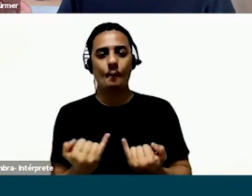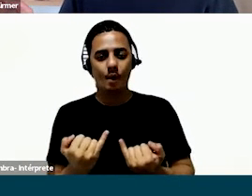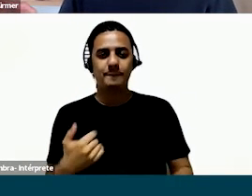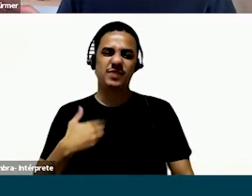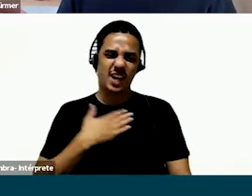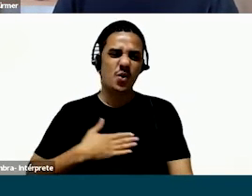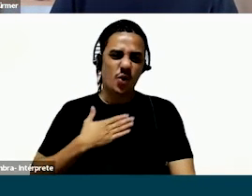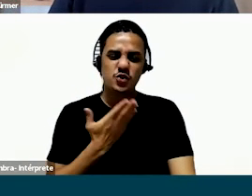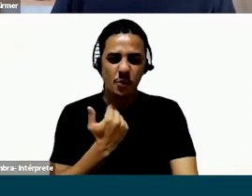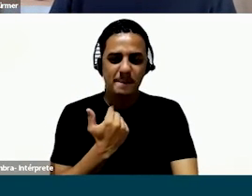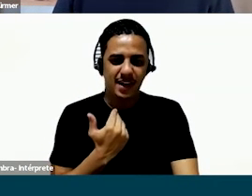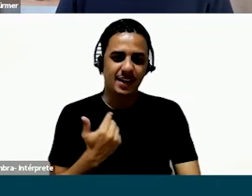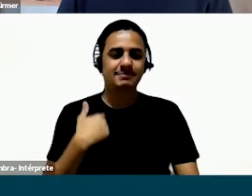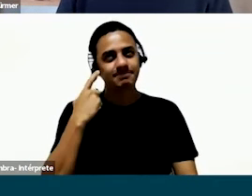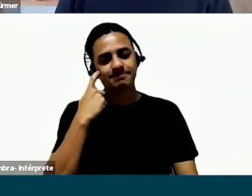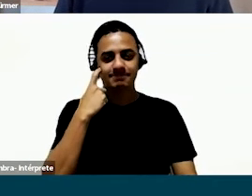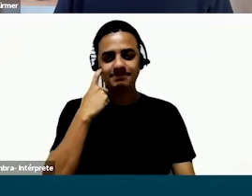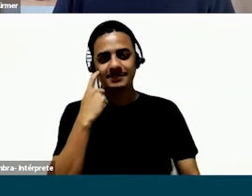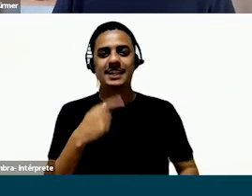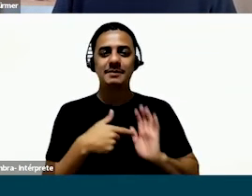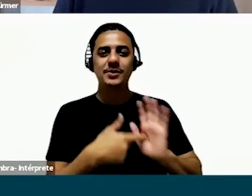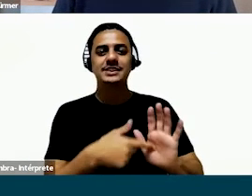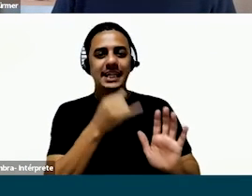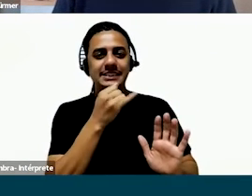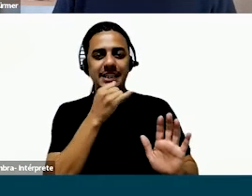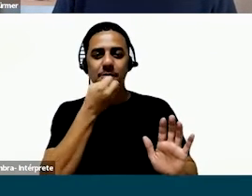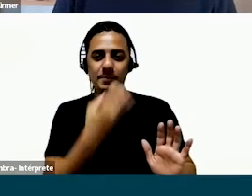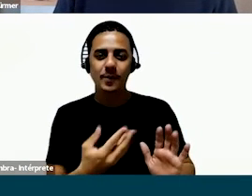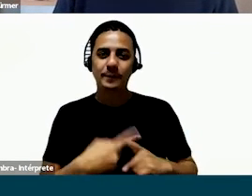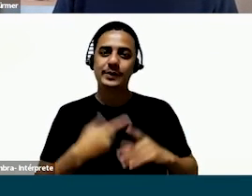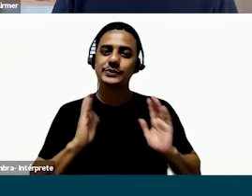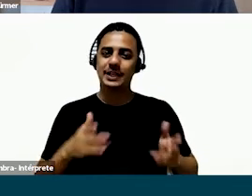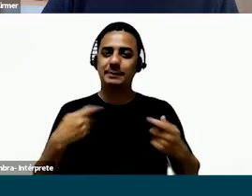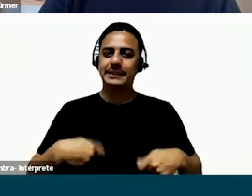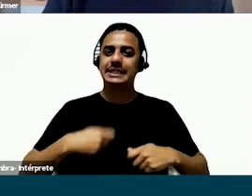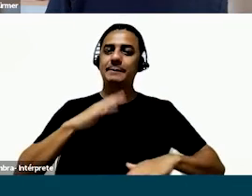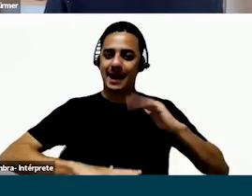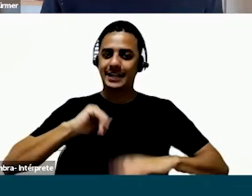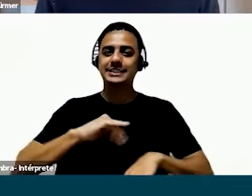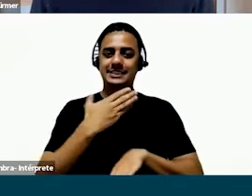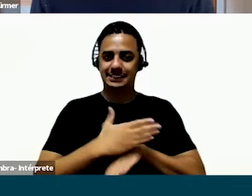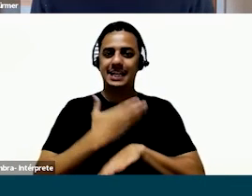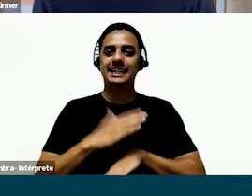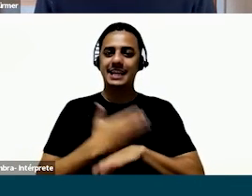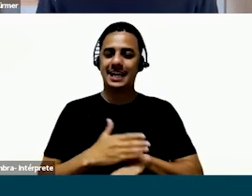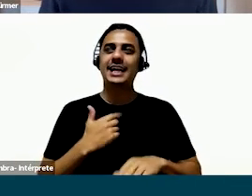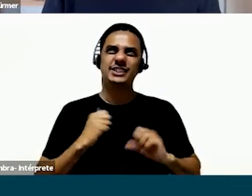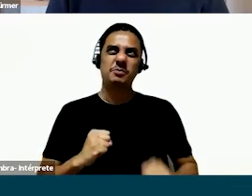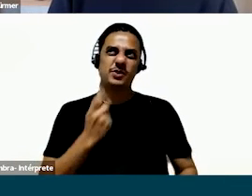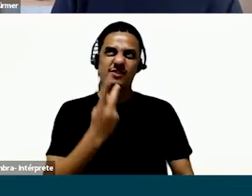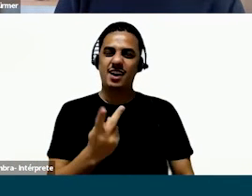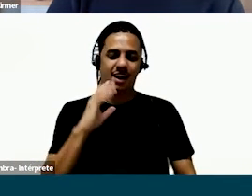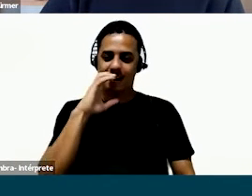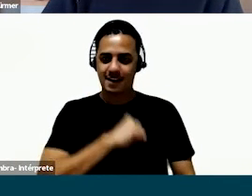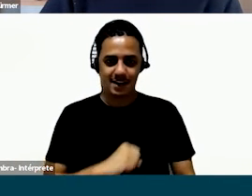peso. Eu gosto muito de comer, tá? Então, eu achei que trazer esse exemplo faz sentido, porque eu já tive que aplicar muitas vezes essa estratégia